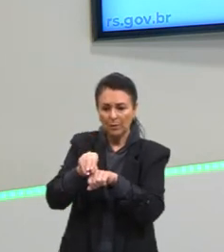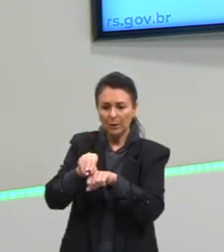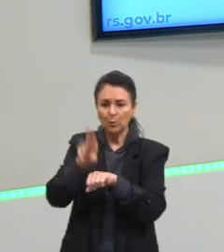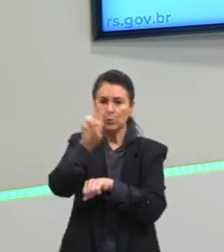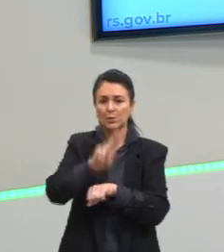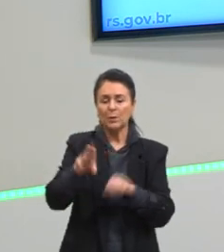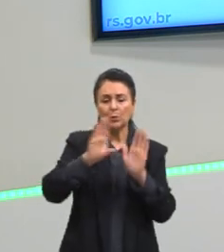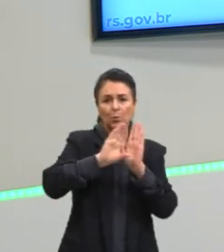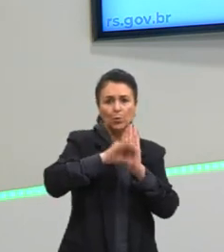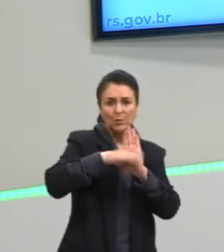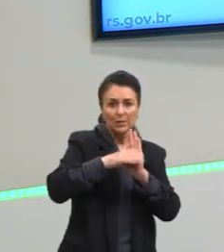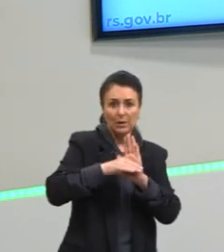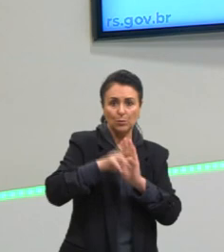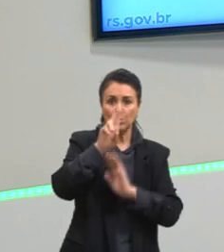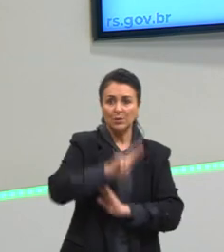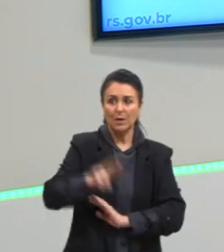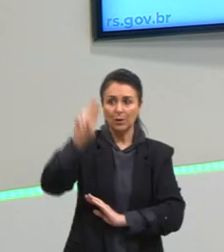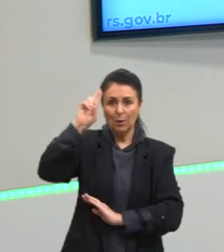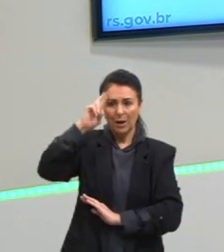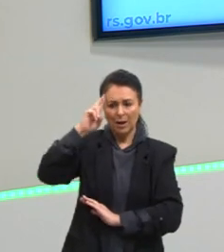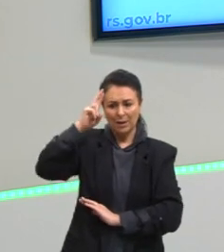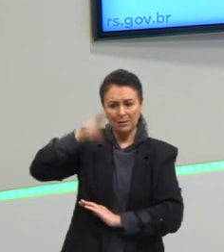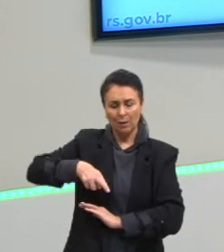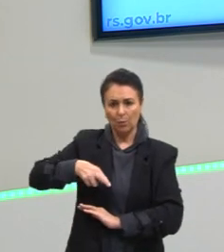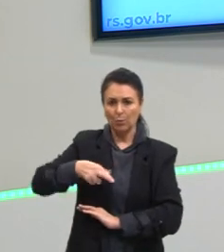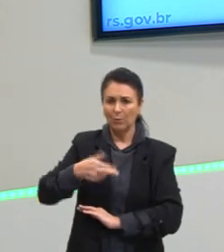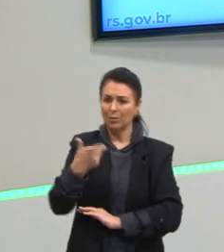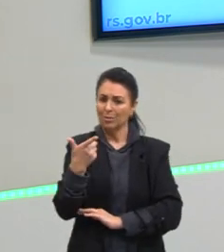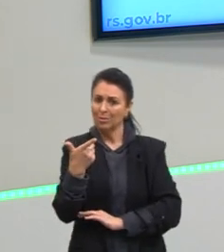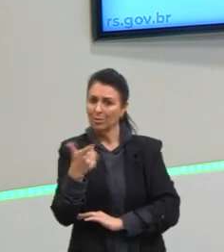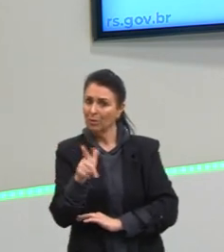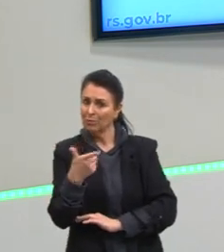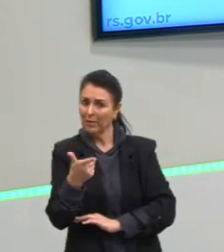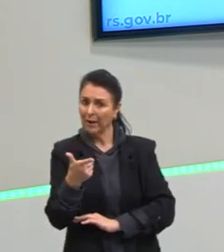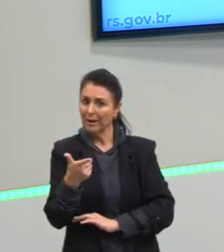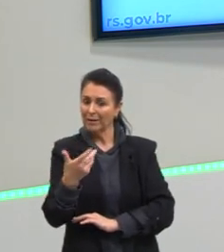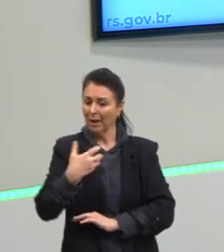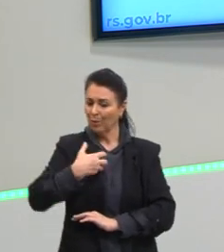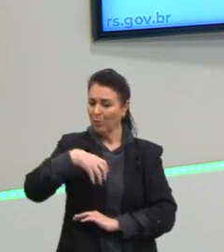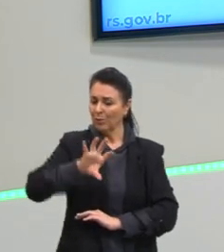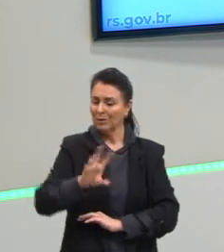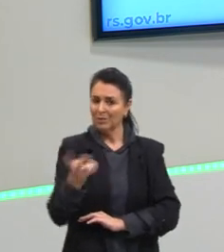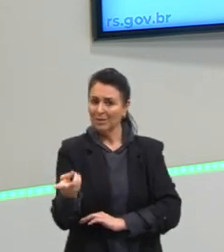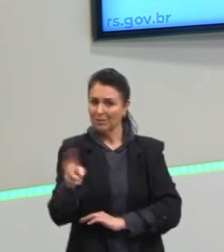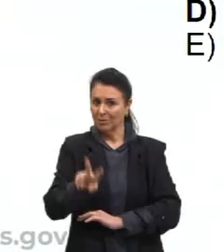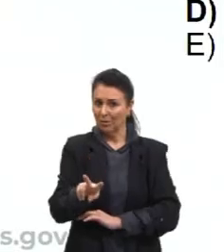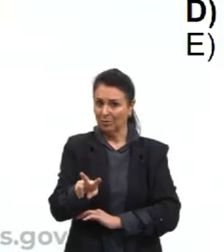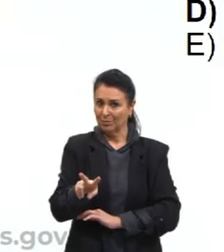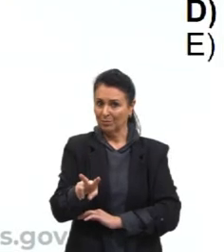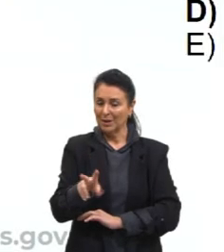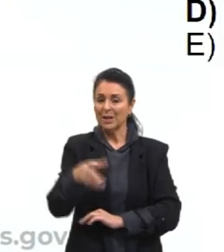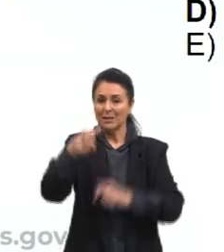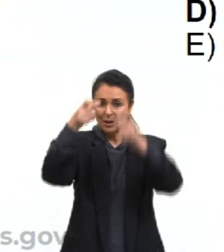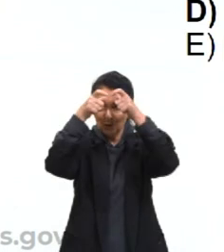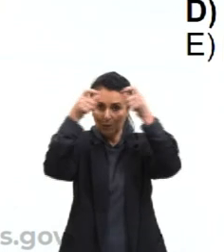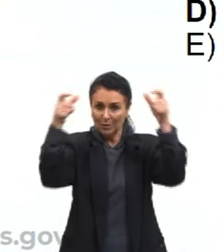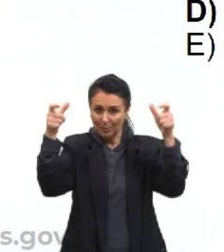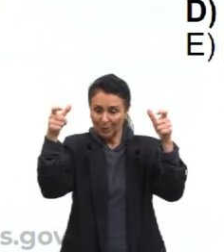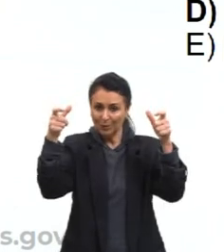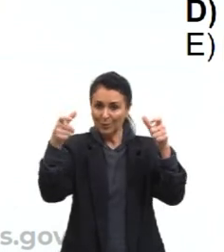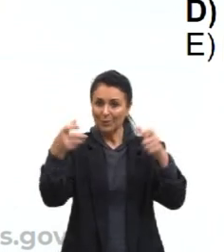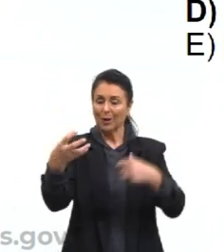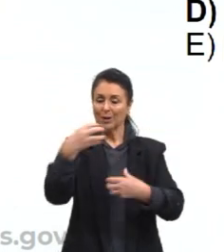é um conhecimento racional onde não há contradição essa esse é o conhecimento na intuição do